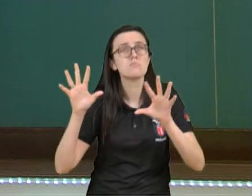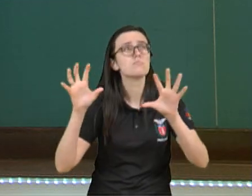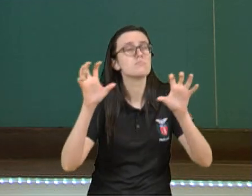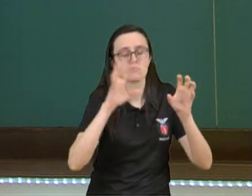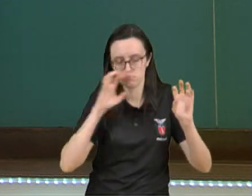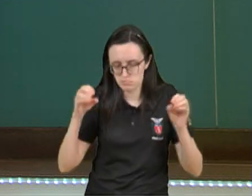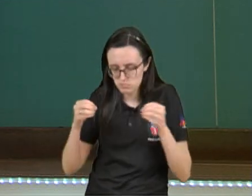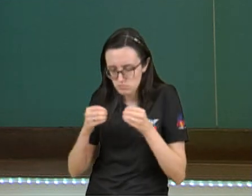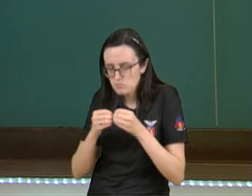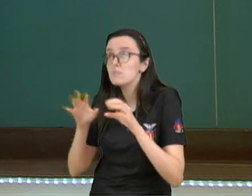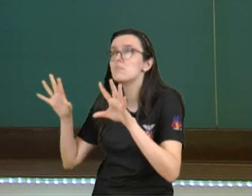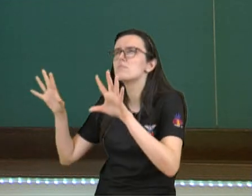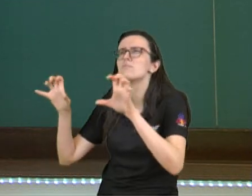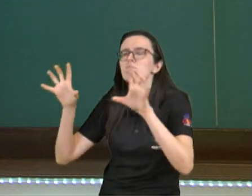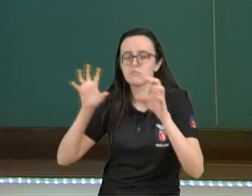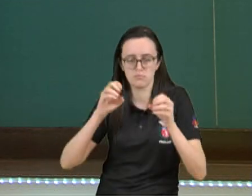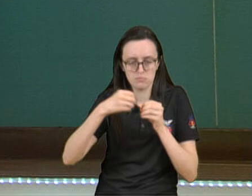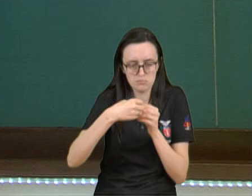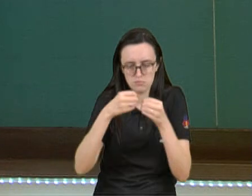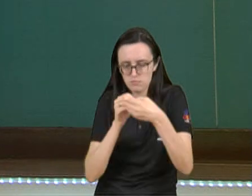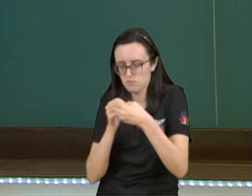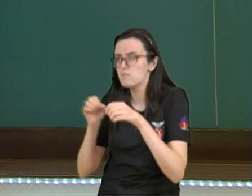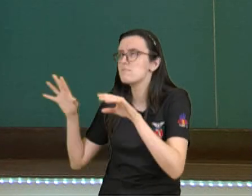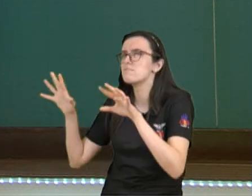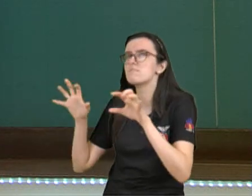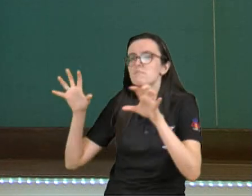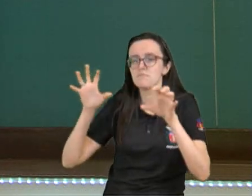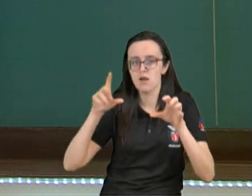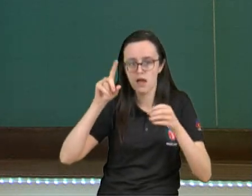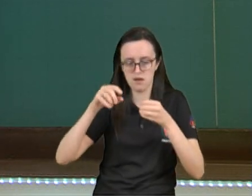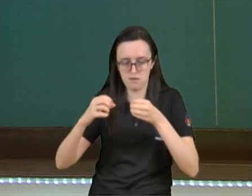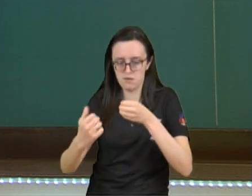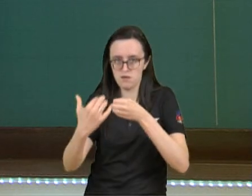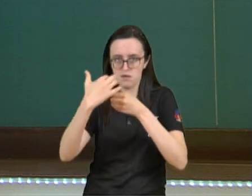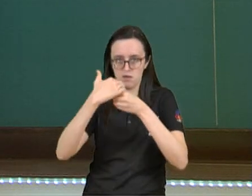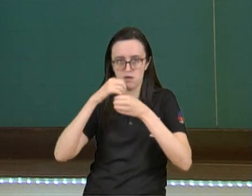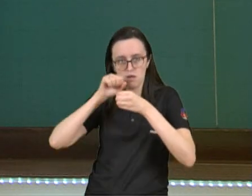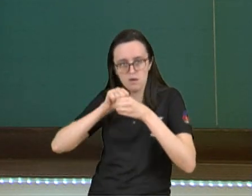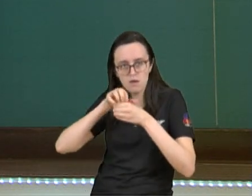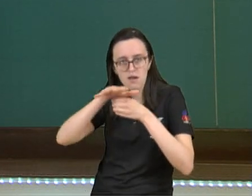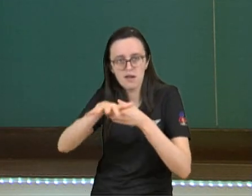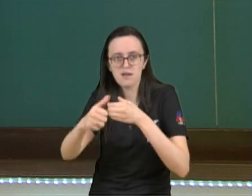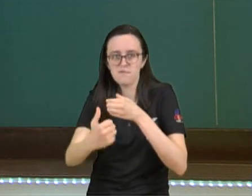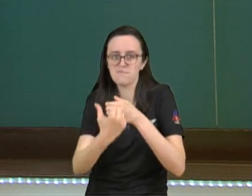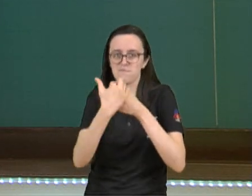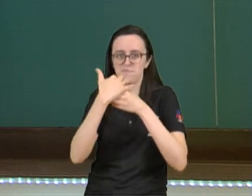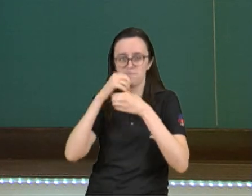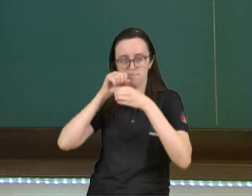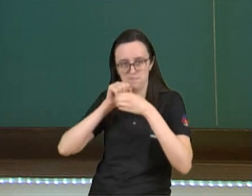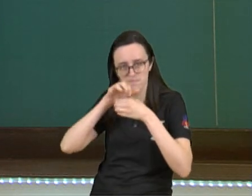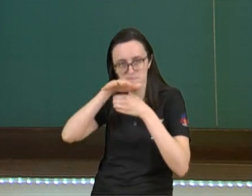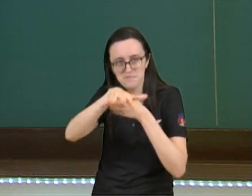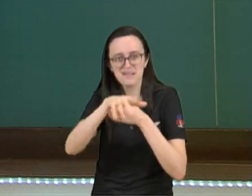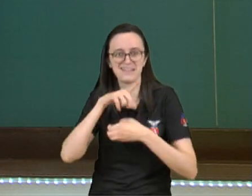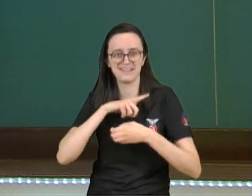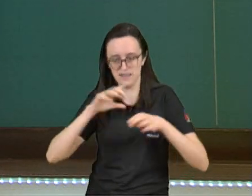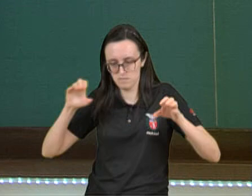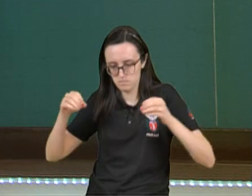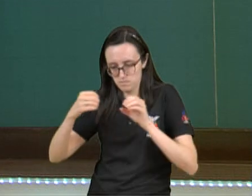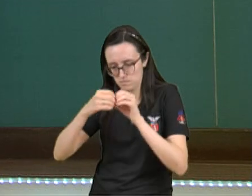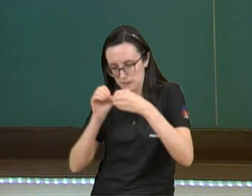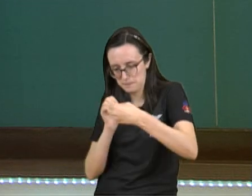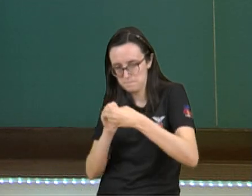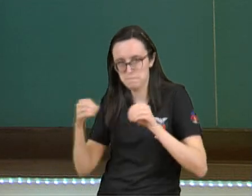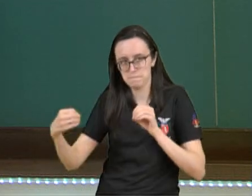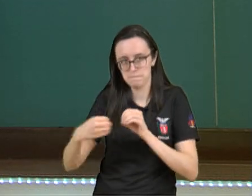As trocas gasosas ocorrem por difusão pela membrana plasmática. Entra na célula, é a célula, esse nutriente entrando na